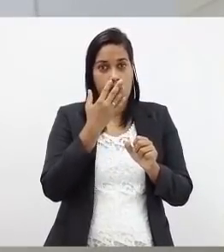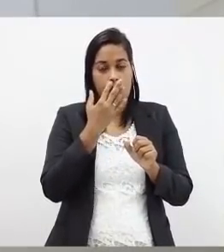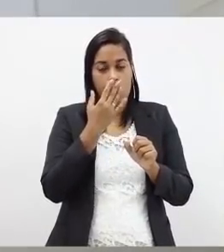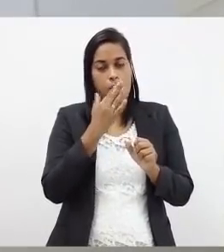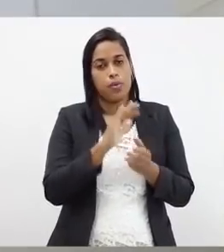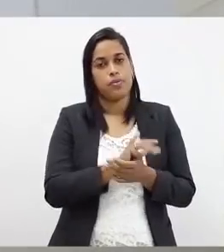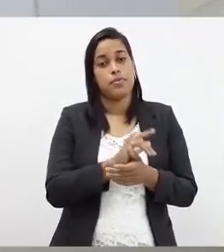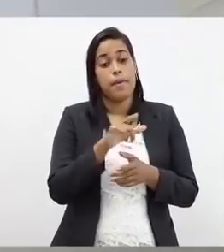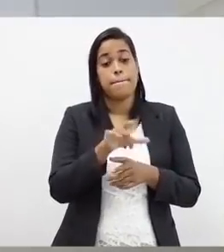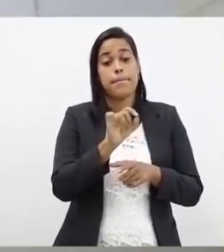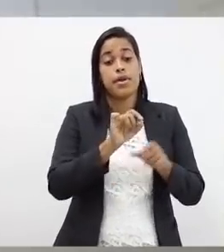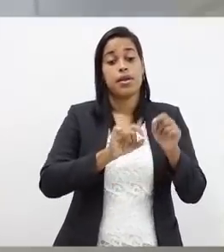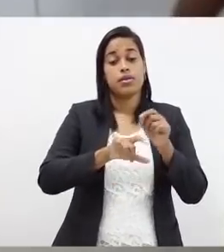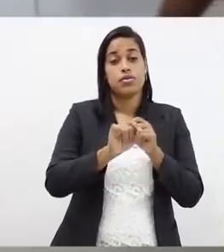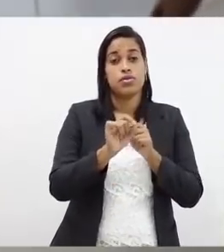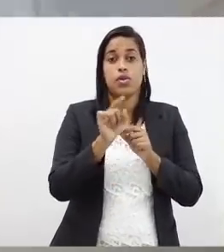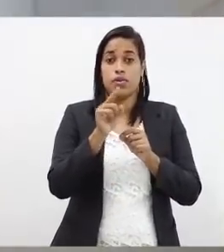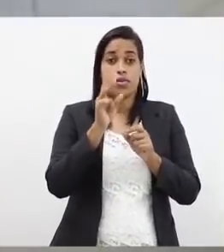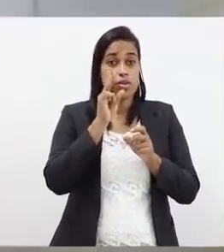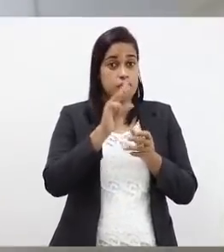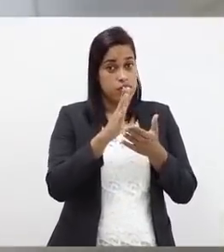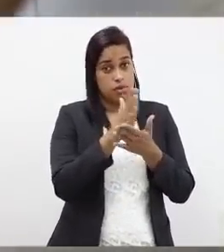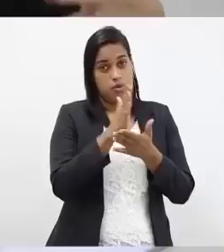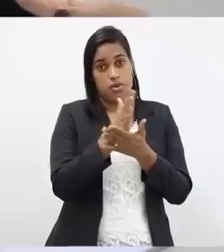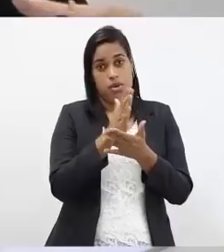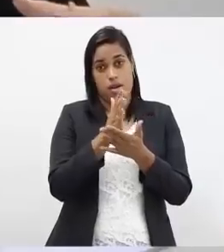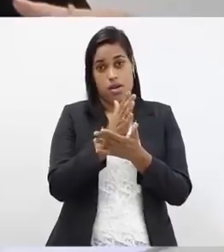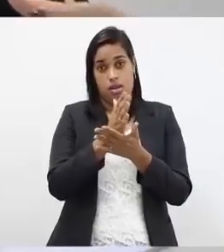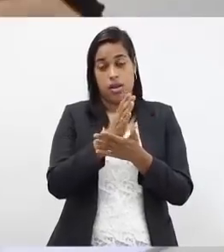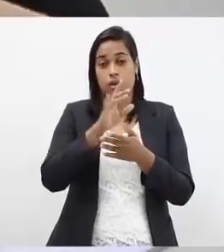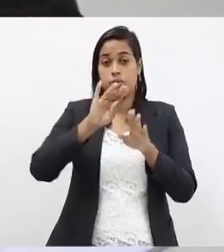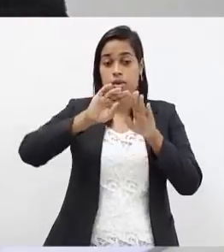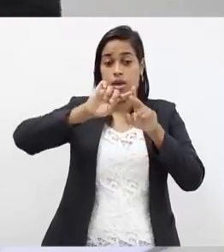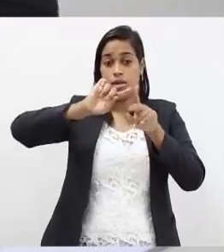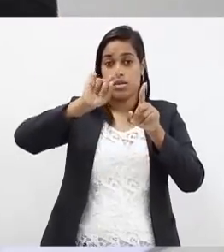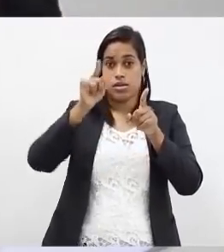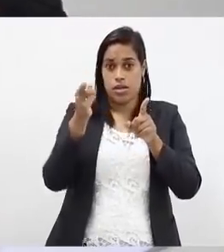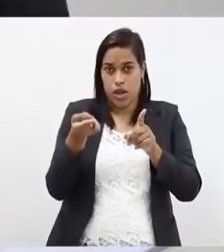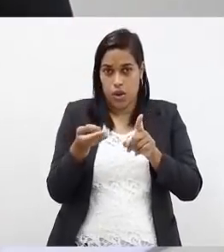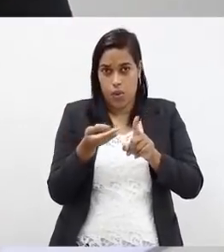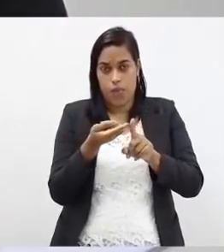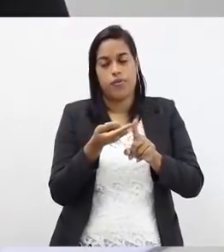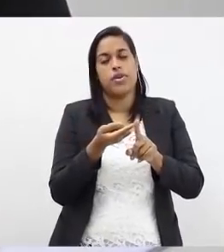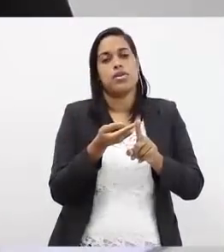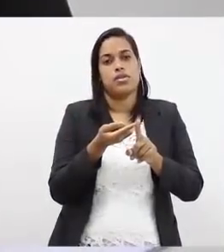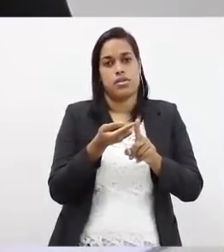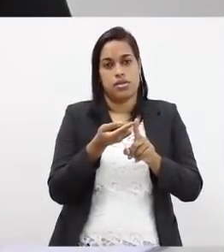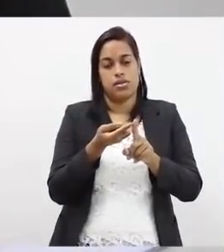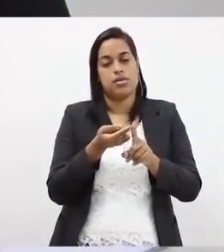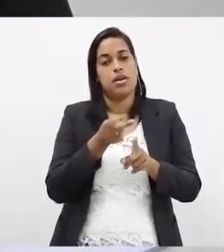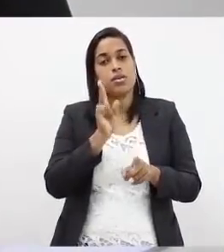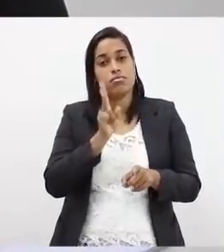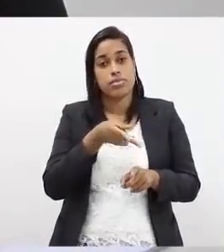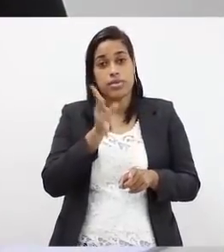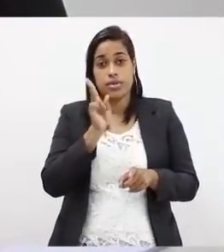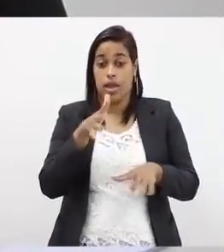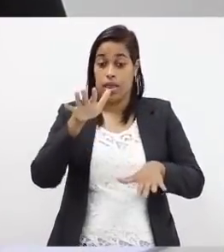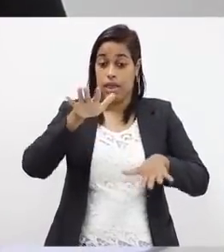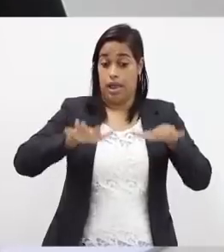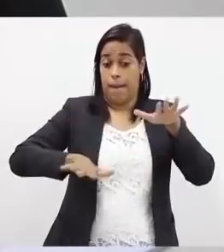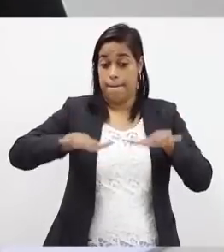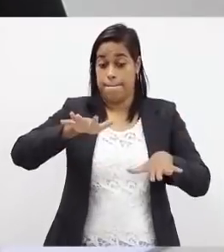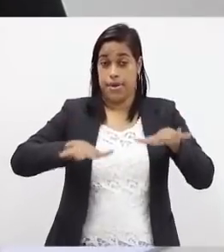vocês viram no caderno que a circunferência O arco de circunferência, dependendo